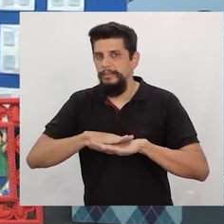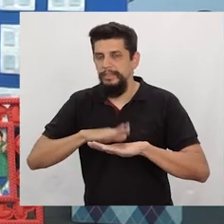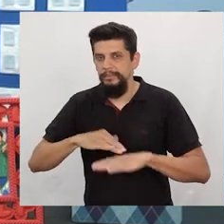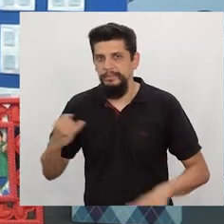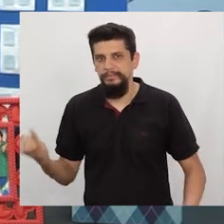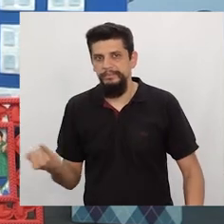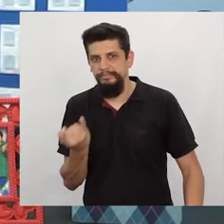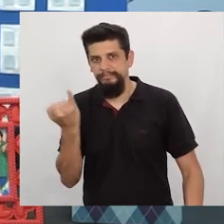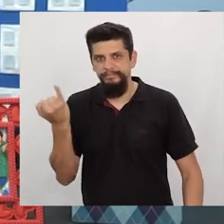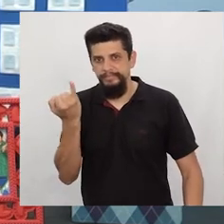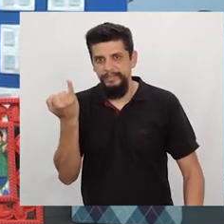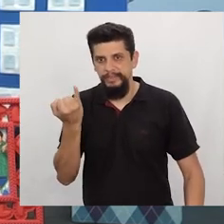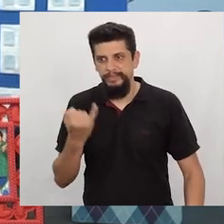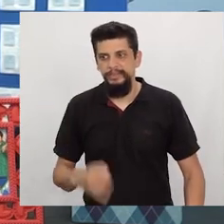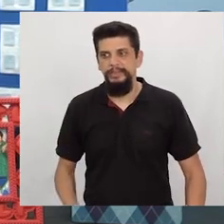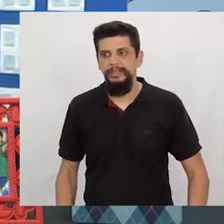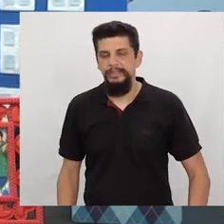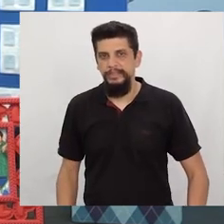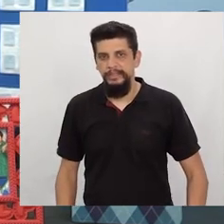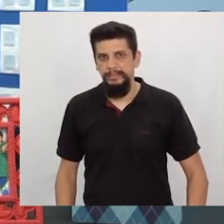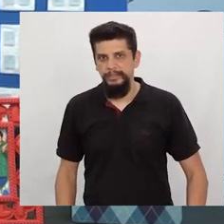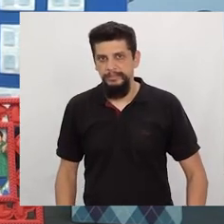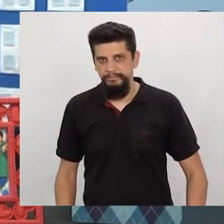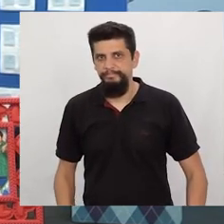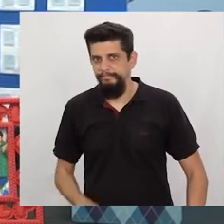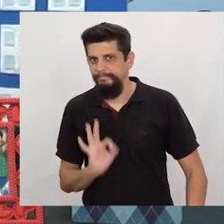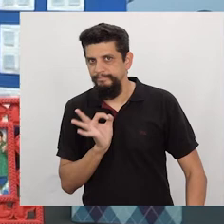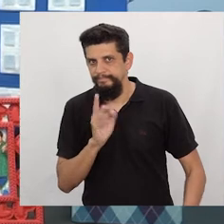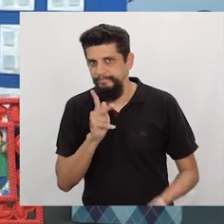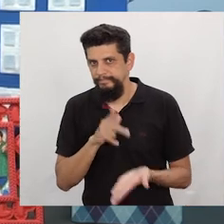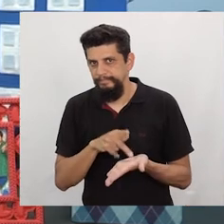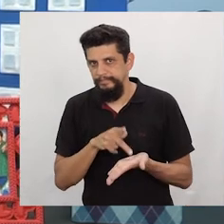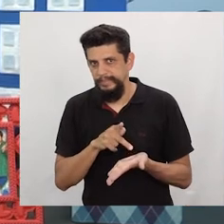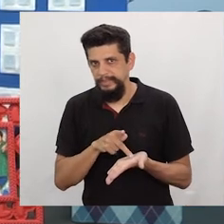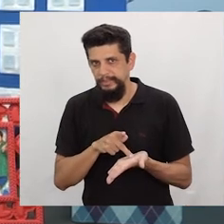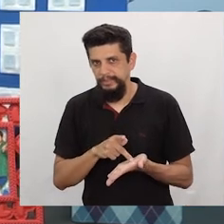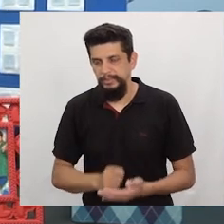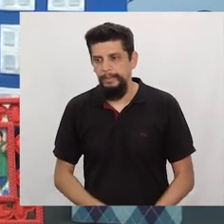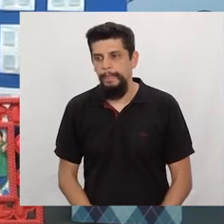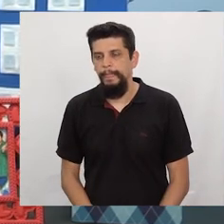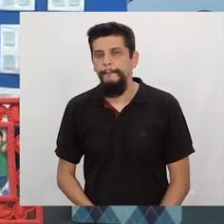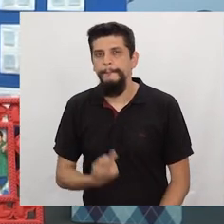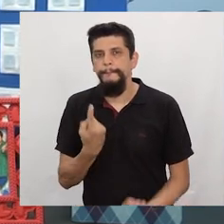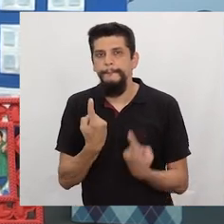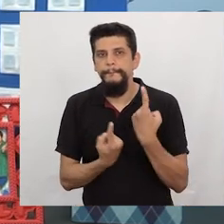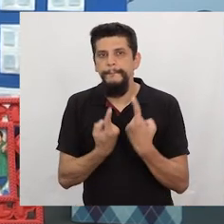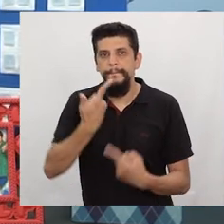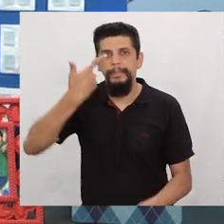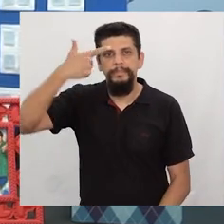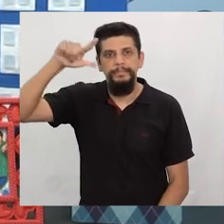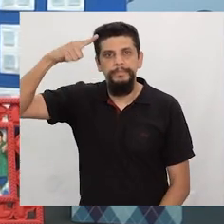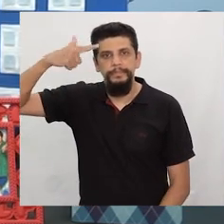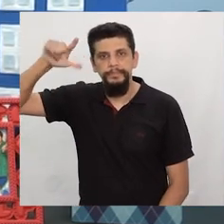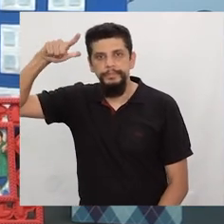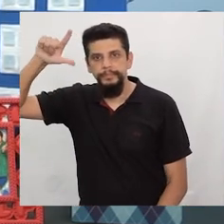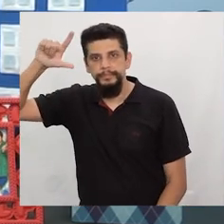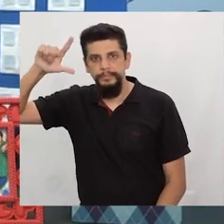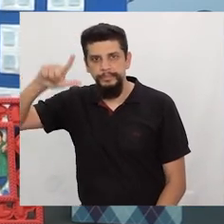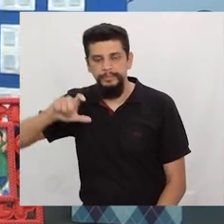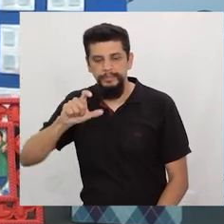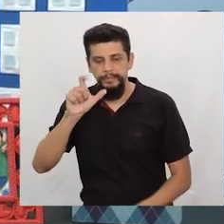mais importante é nós não sermos esta pessoa, não é verdade? Quais